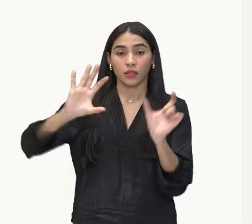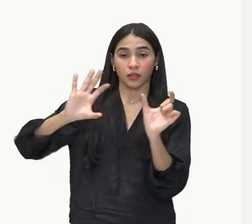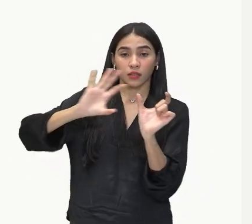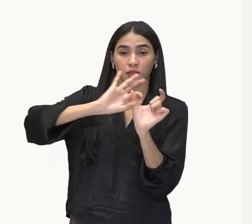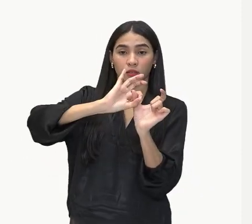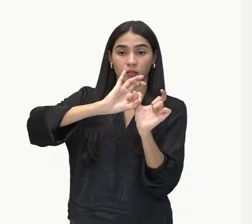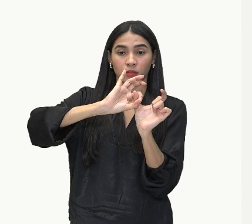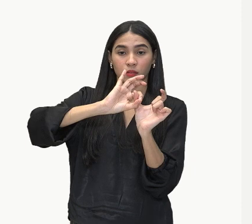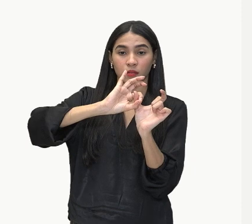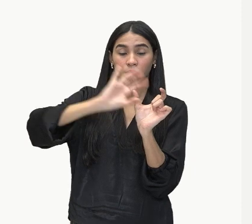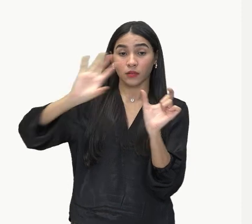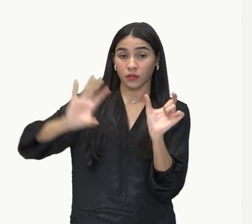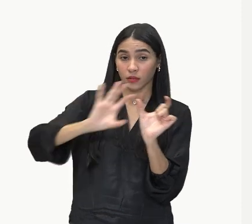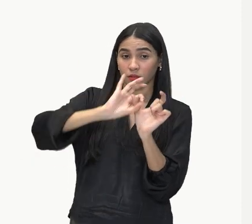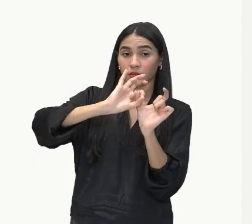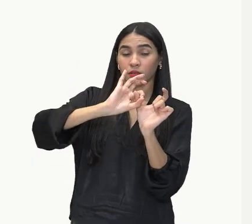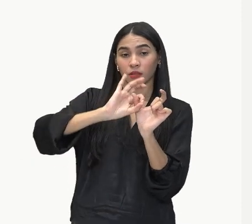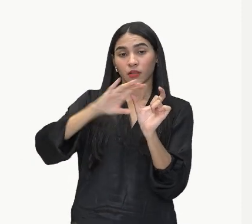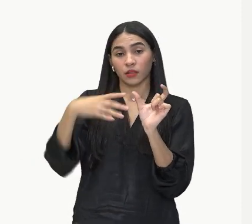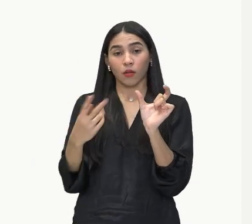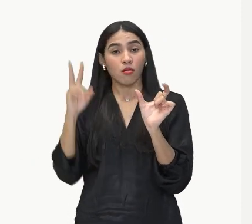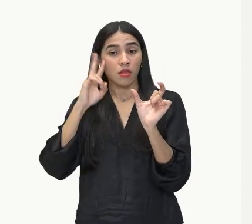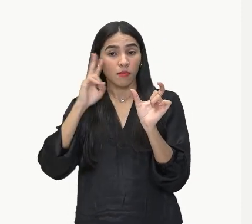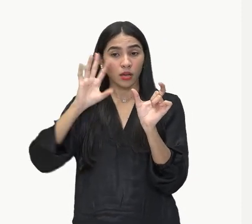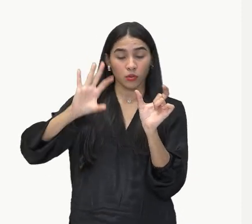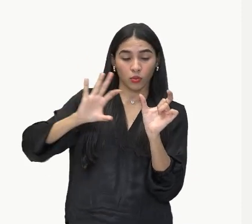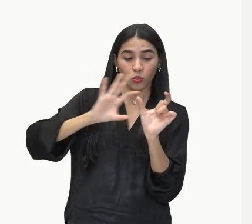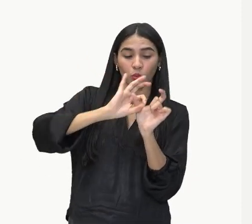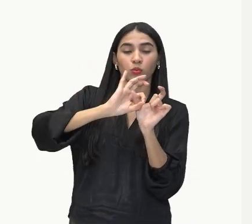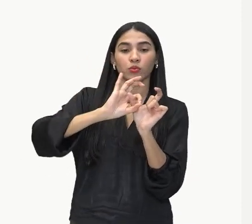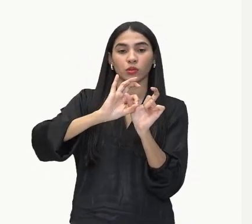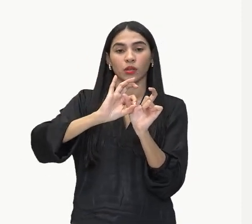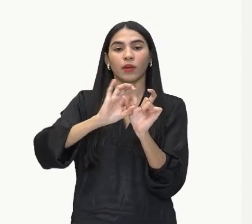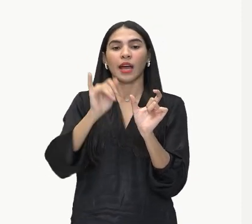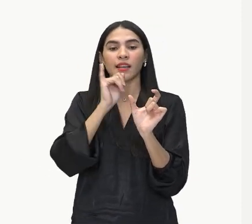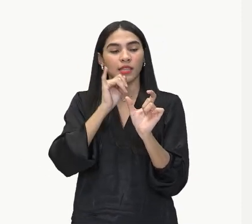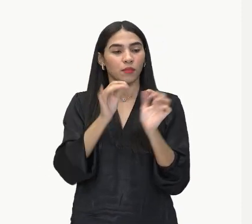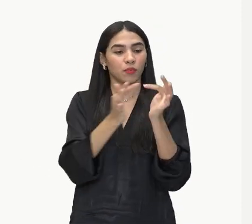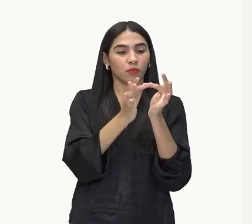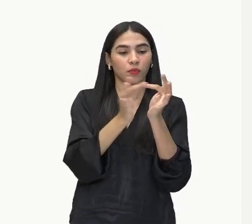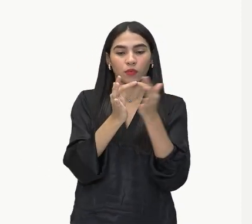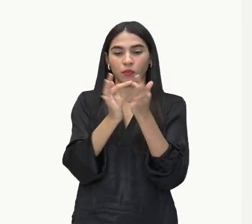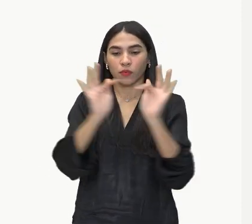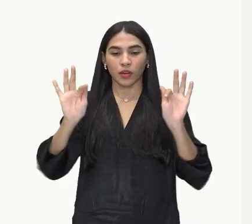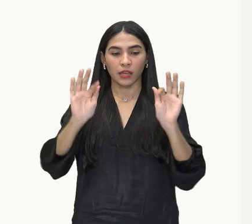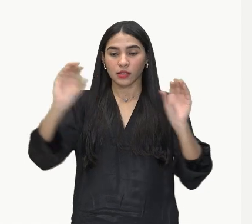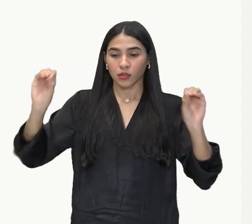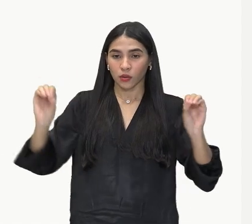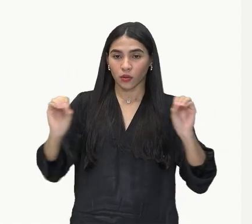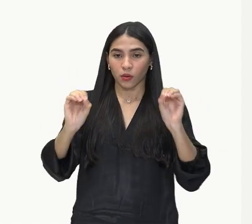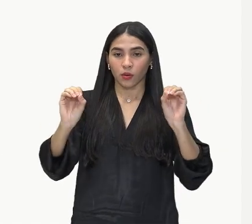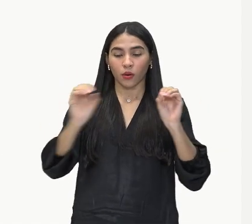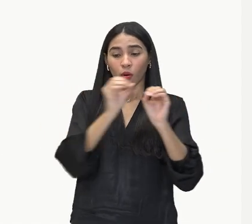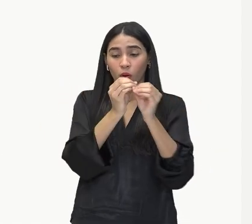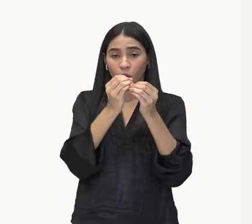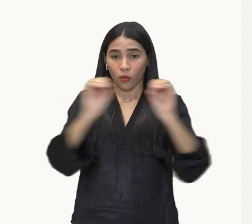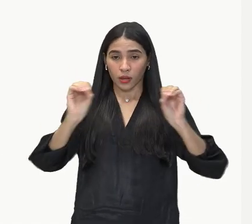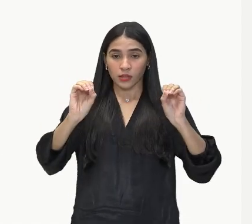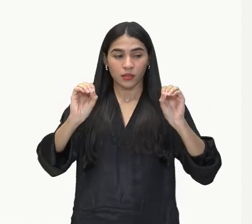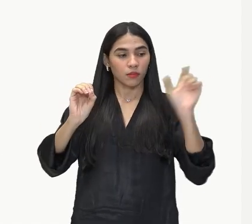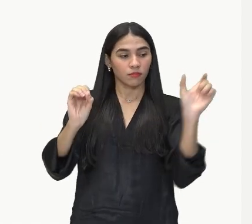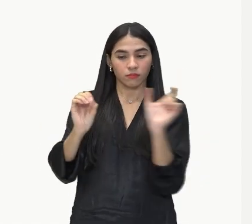conjunção, gente. Lembrando que a conjunção é o elemento que faz a conexão entre orações, ok?